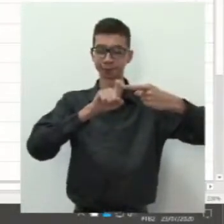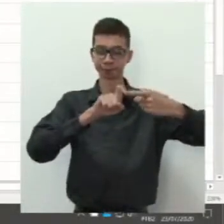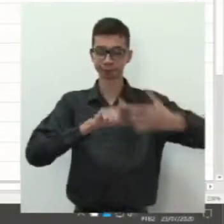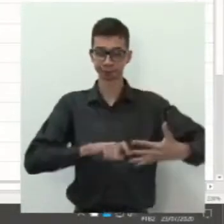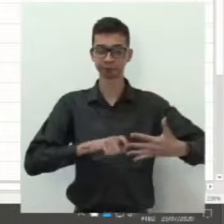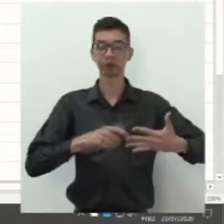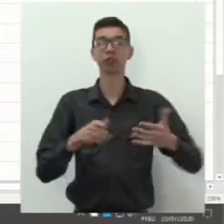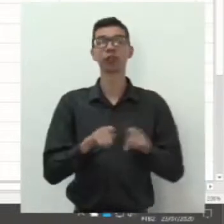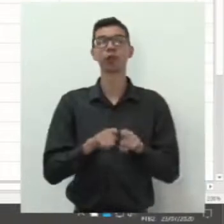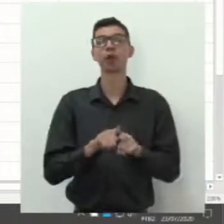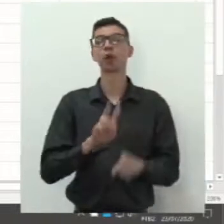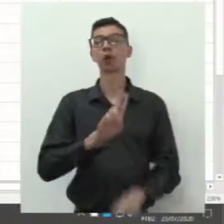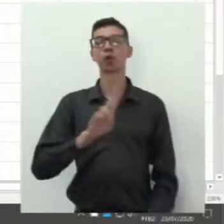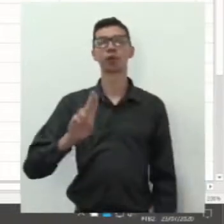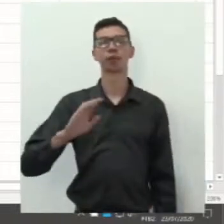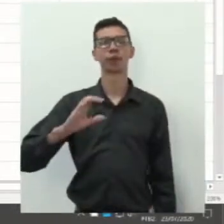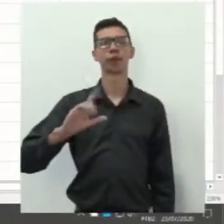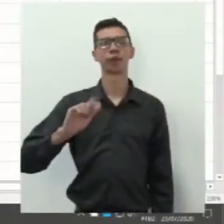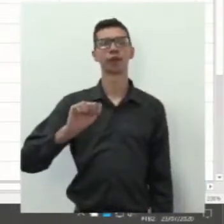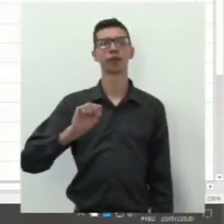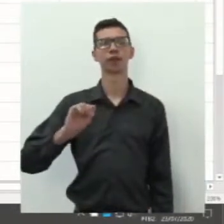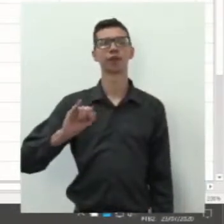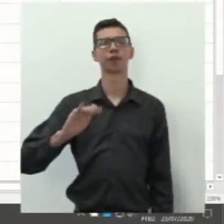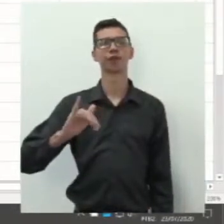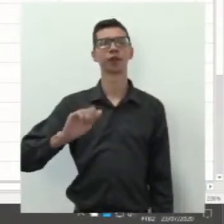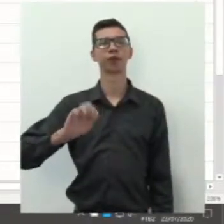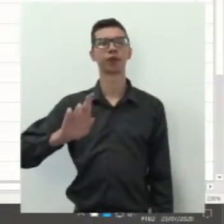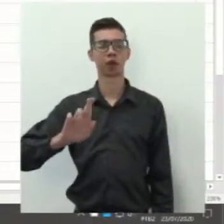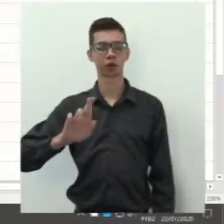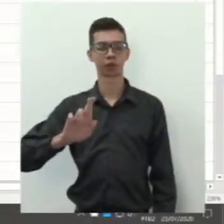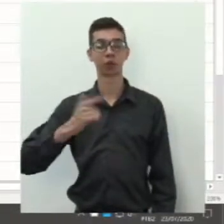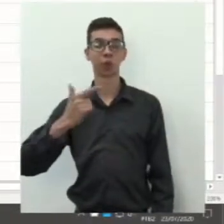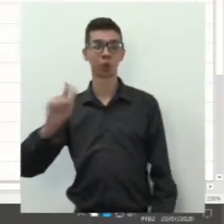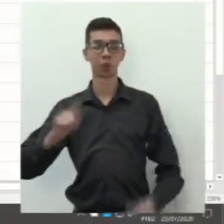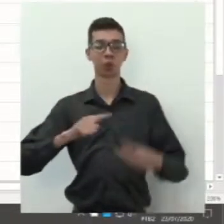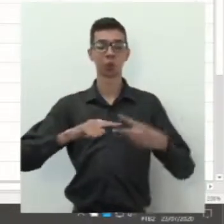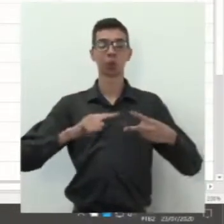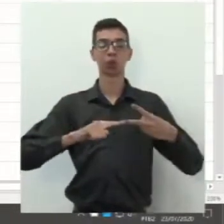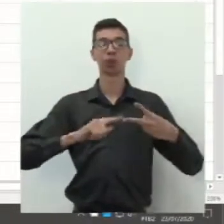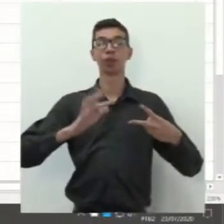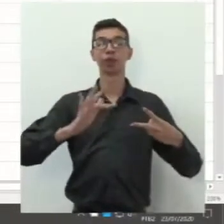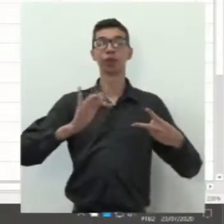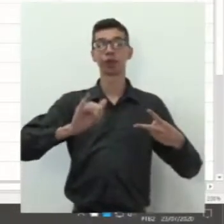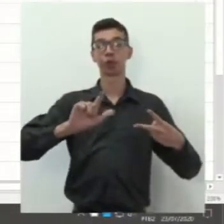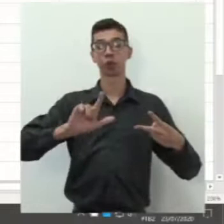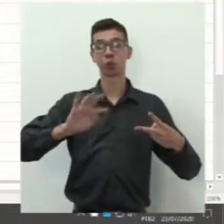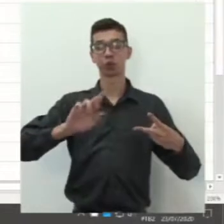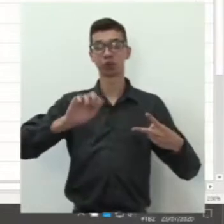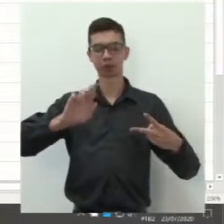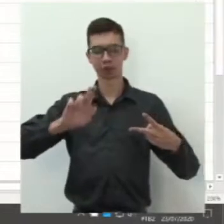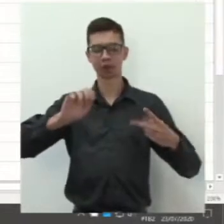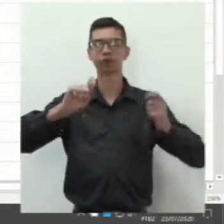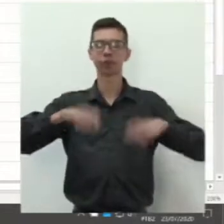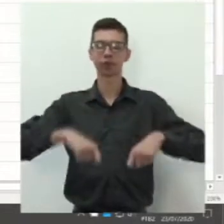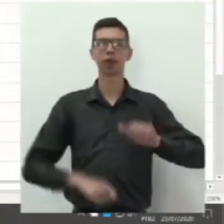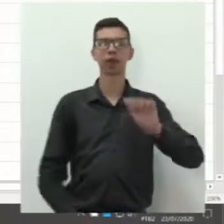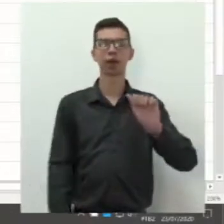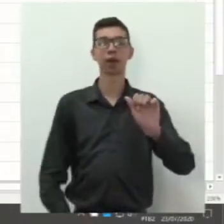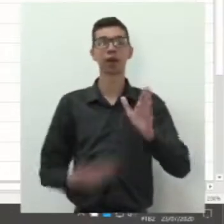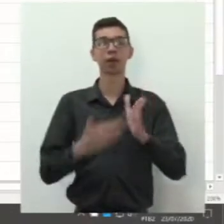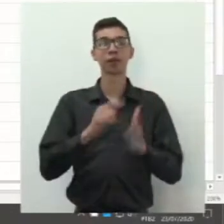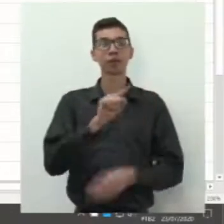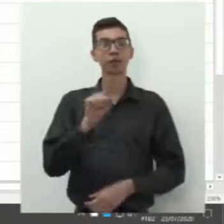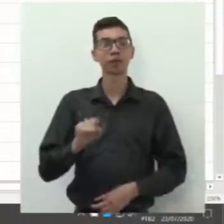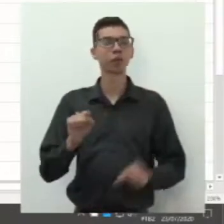filtrar. Olha o que eu consigo fazer, eu consigo organizar meus dados. Então eu posso, por exemplo, classificar de A a Z. O que ele vai fazer para mim?